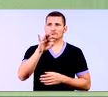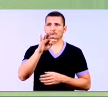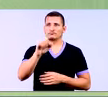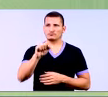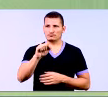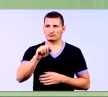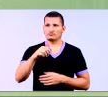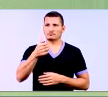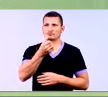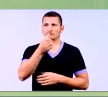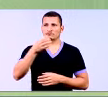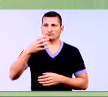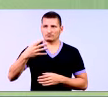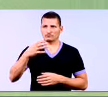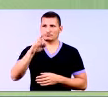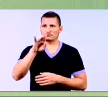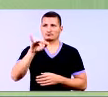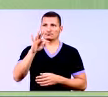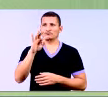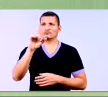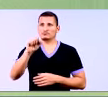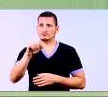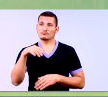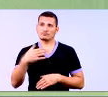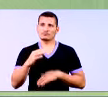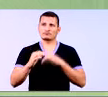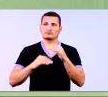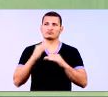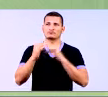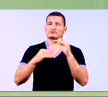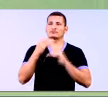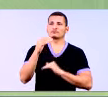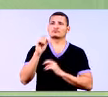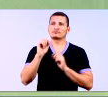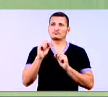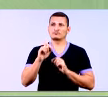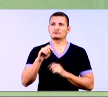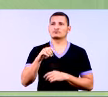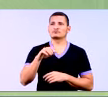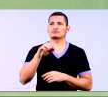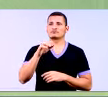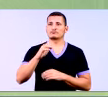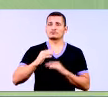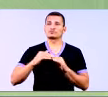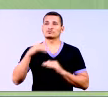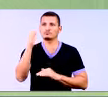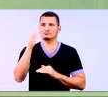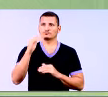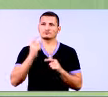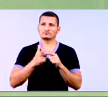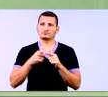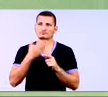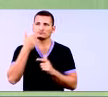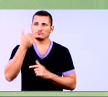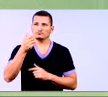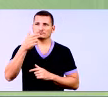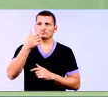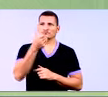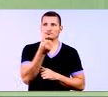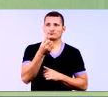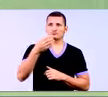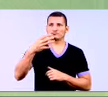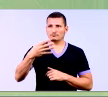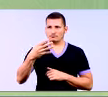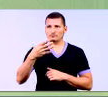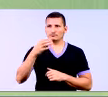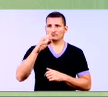bits, exatamente, gente. Então a evolução está indo para onde? No sentido aqui de subir. Por que é melhor 64 bits? Porque